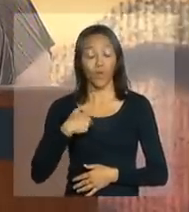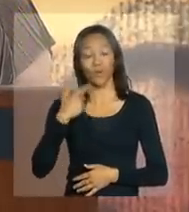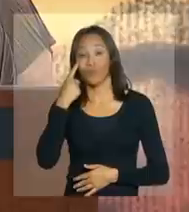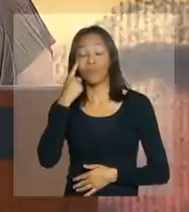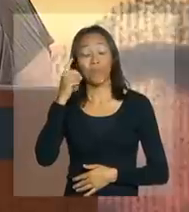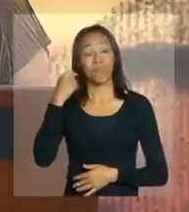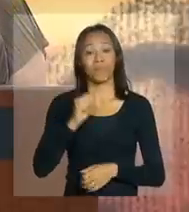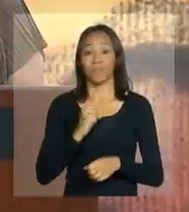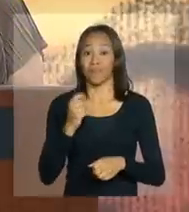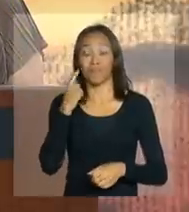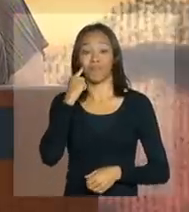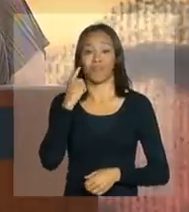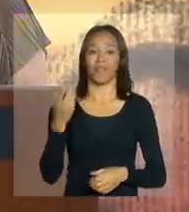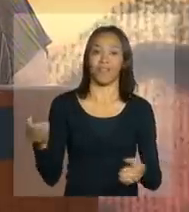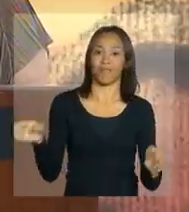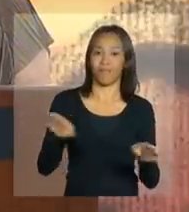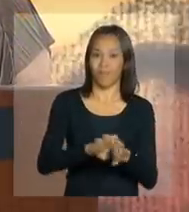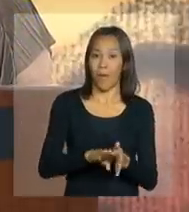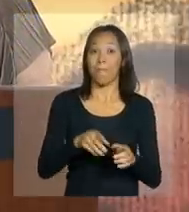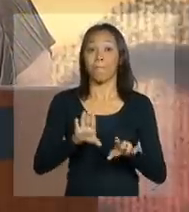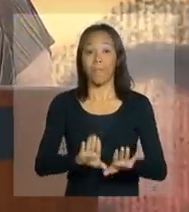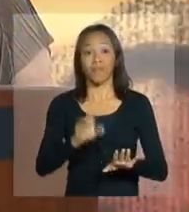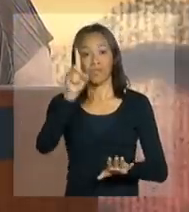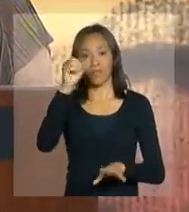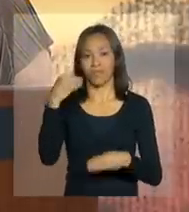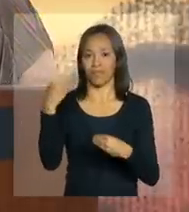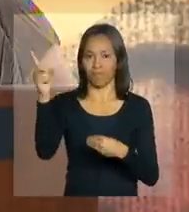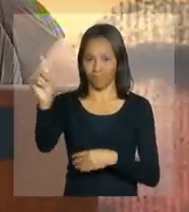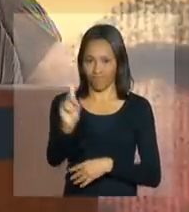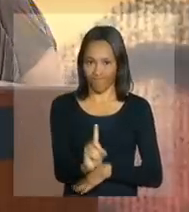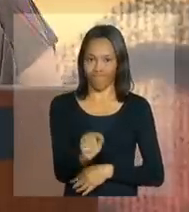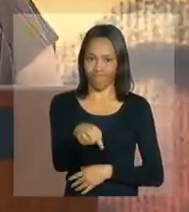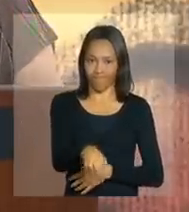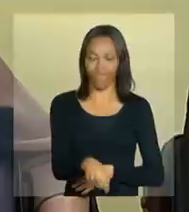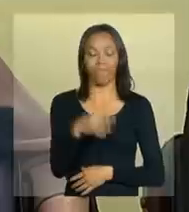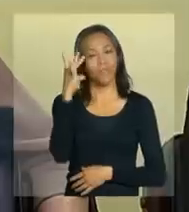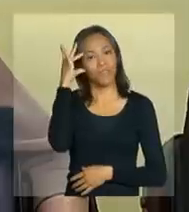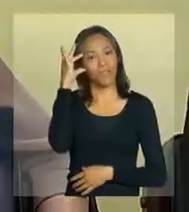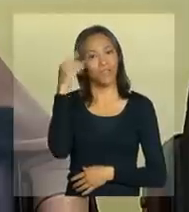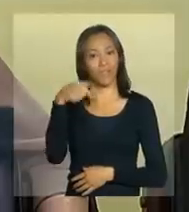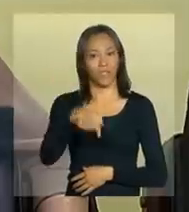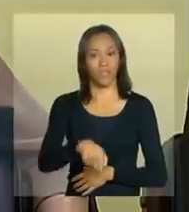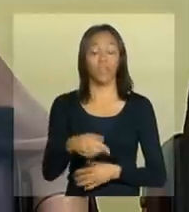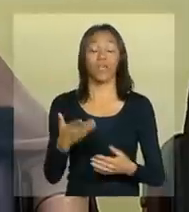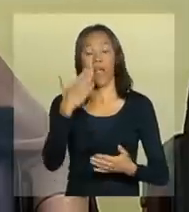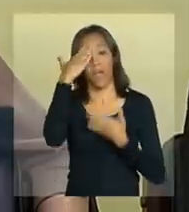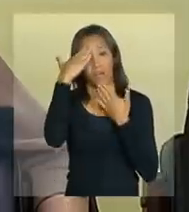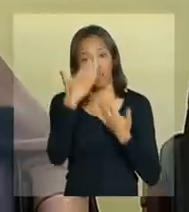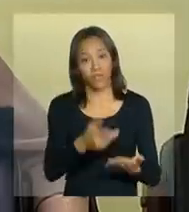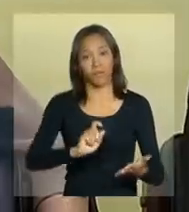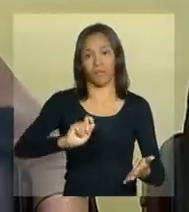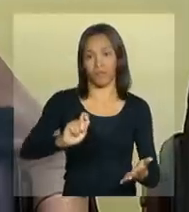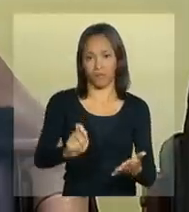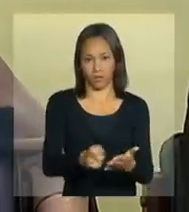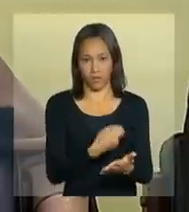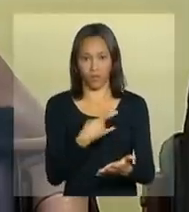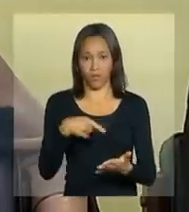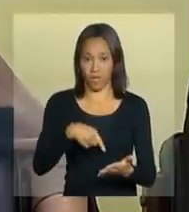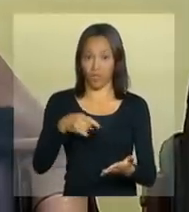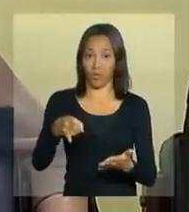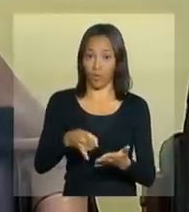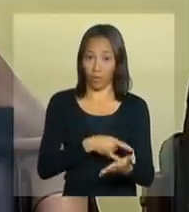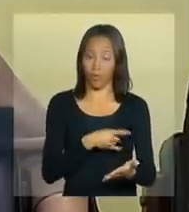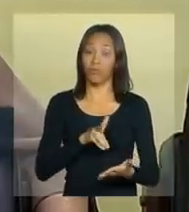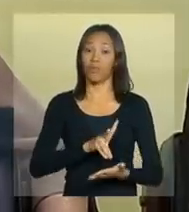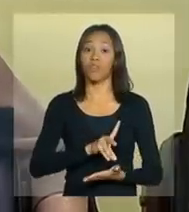conosco mas Deus encarou cor no momento agradecendo a ela por esse assinatura que vai construir